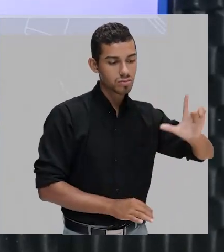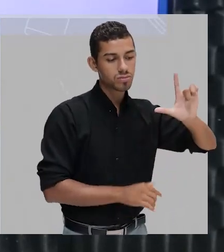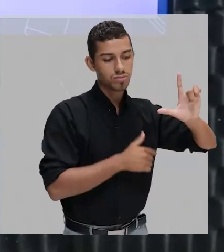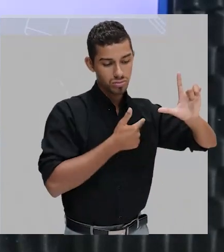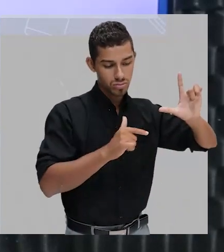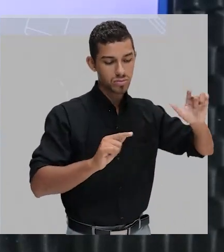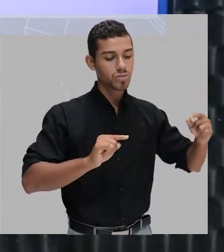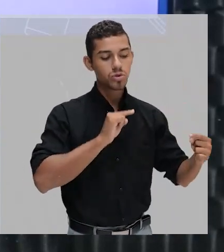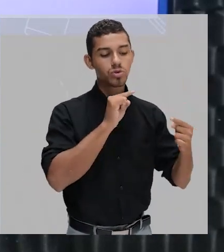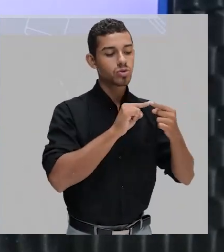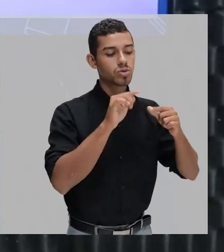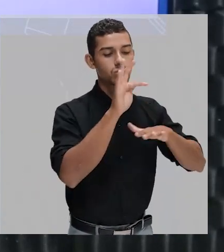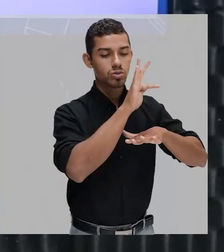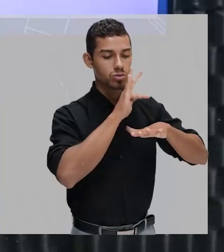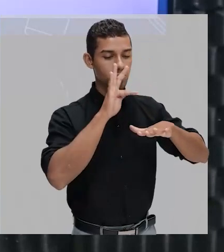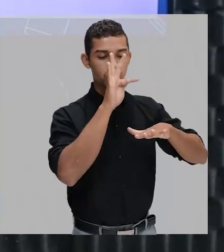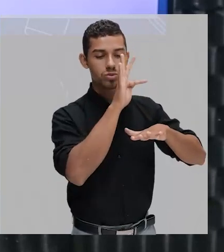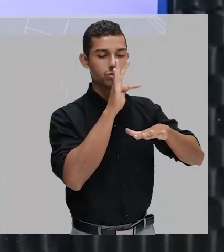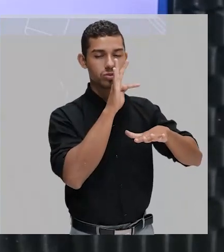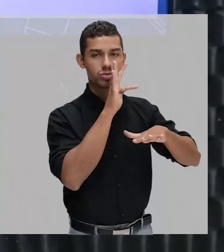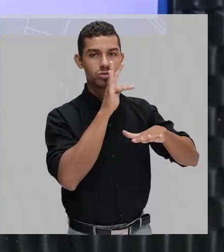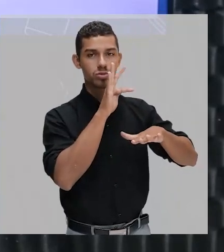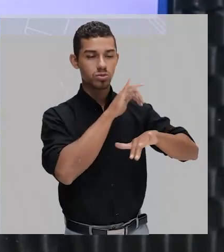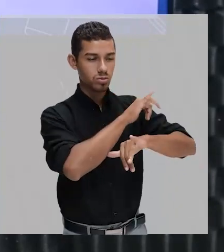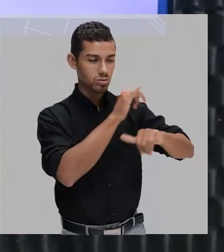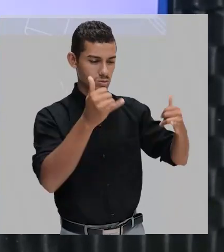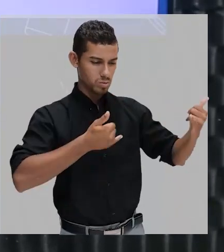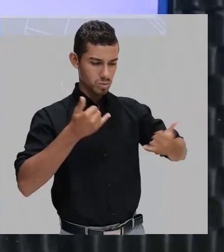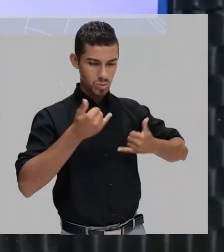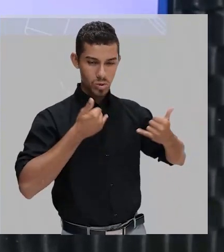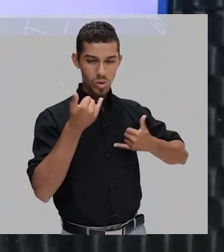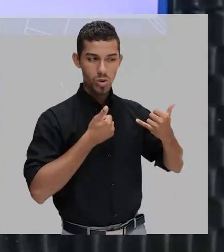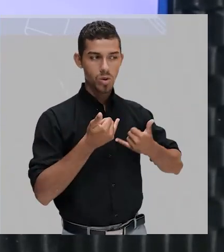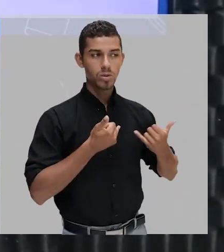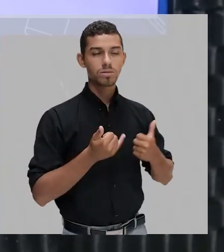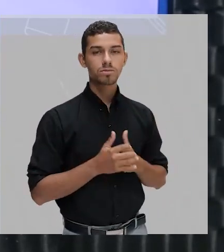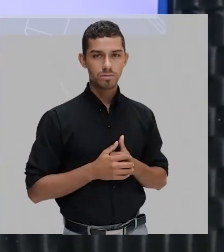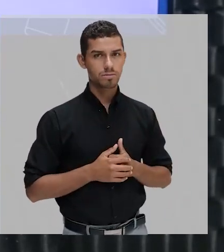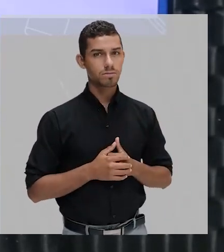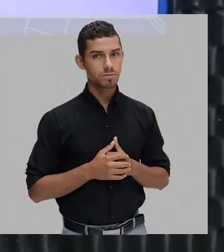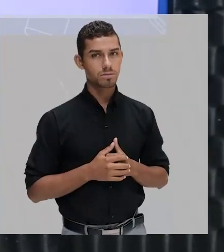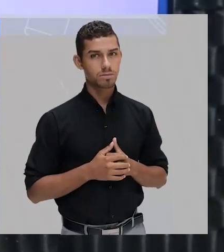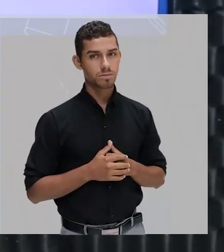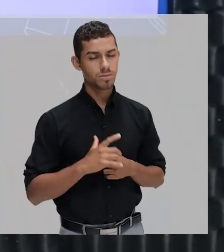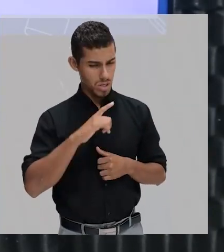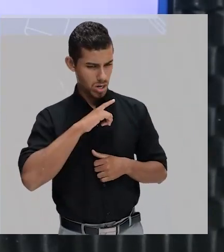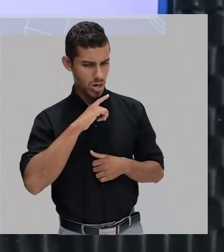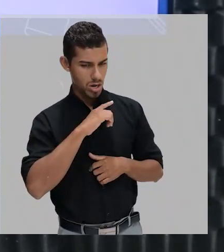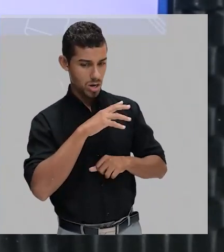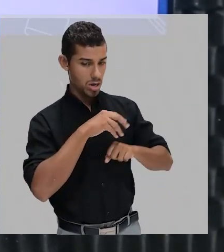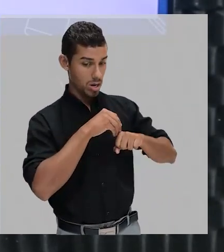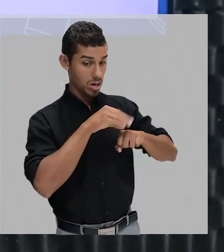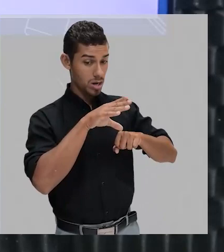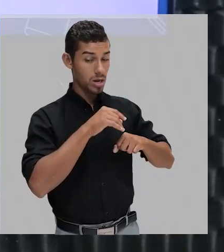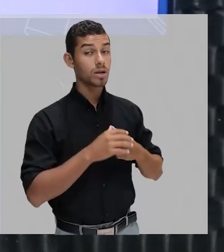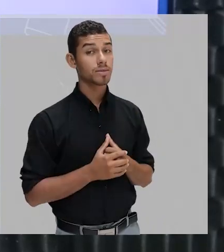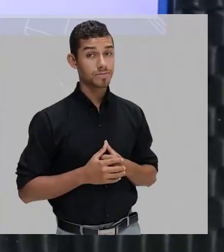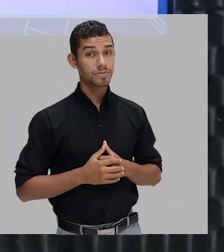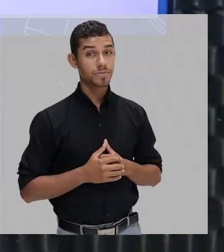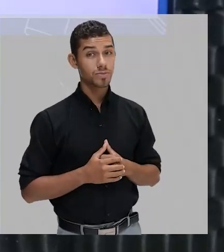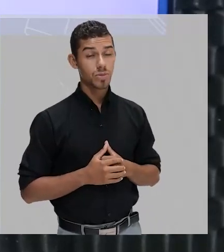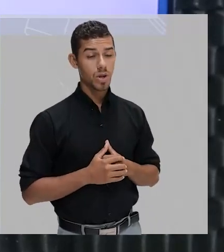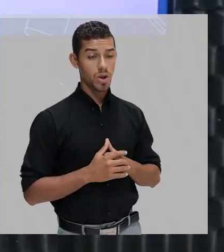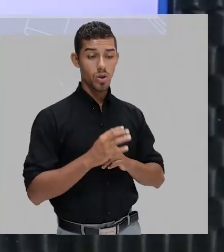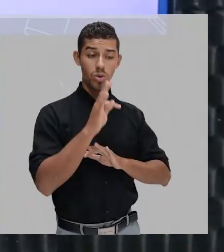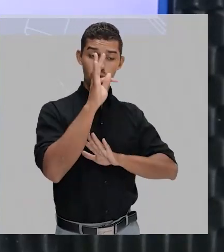linguagem mais objetiva, já nos remete à informação, à notícia. E aí, eu já tenho essa dica. Seria um texto